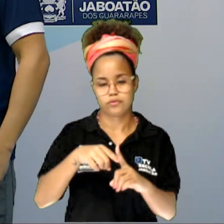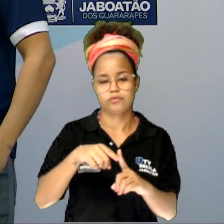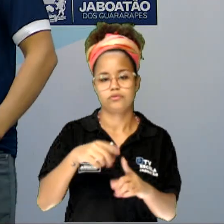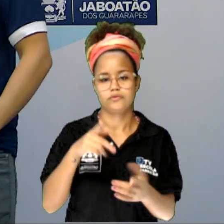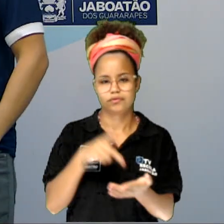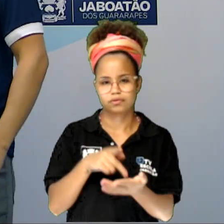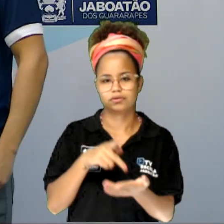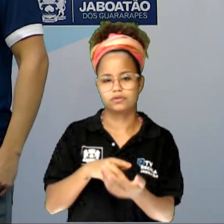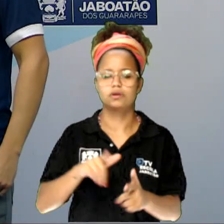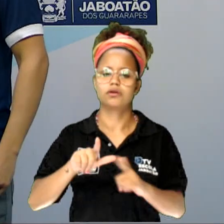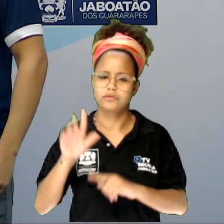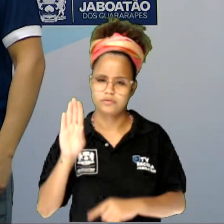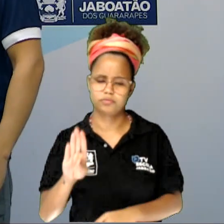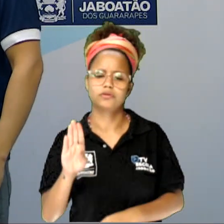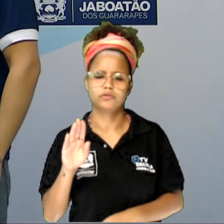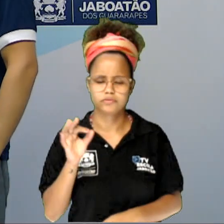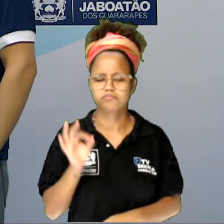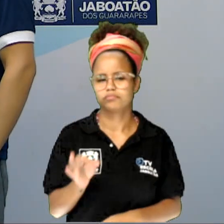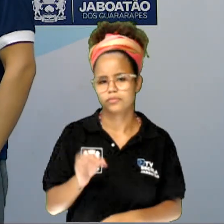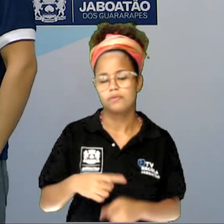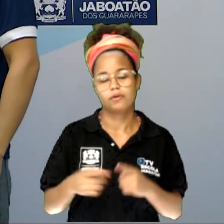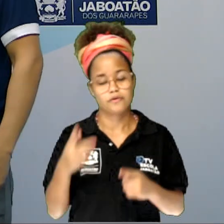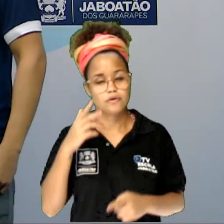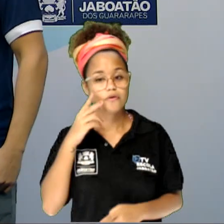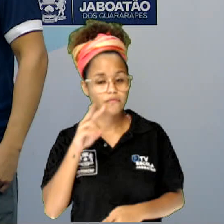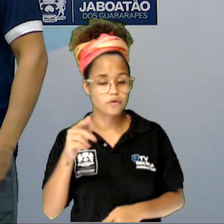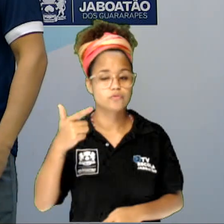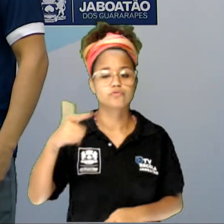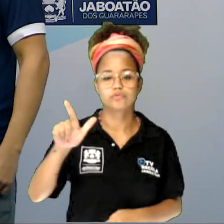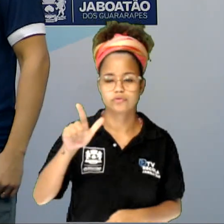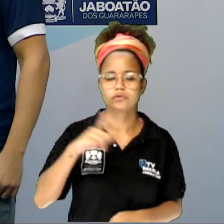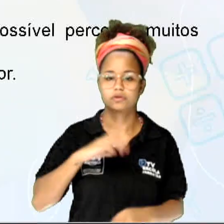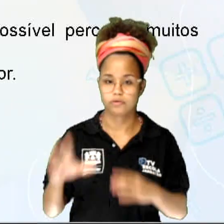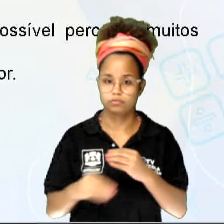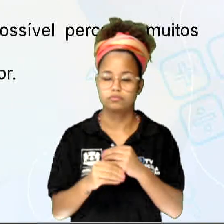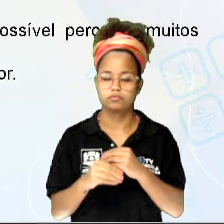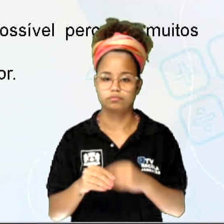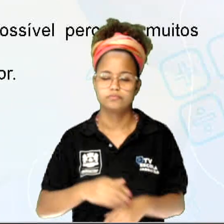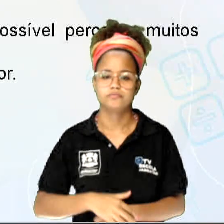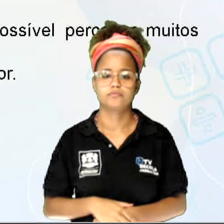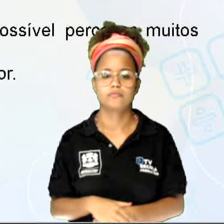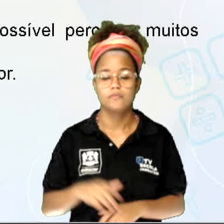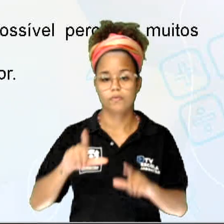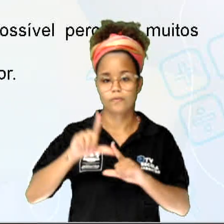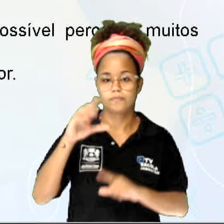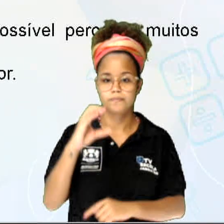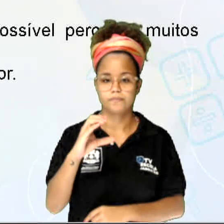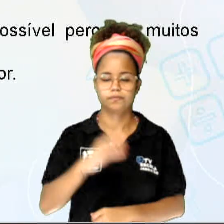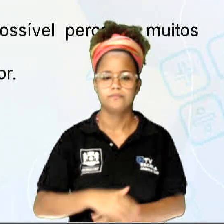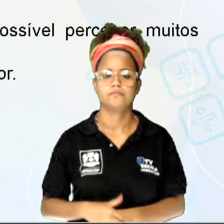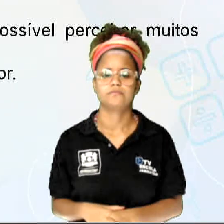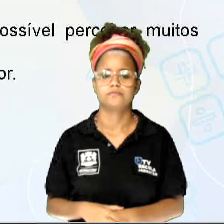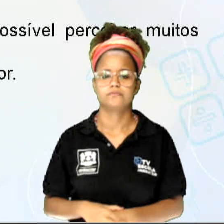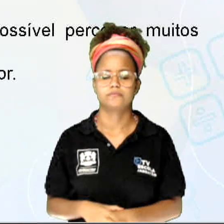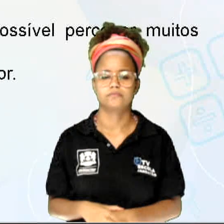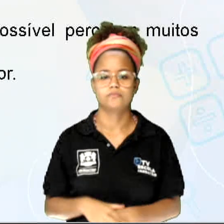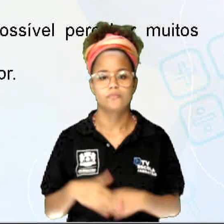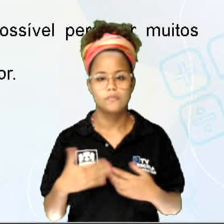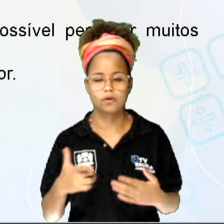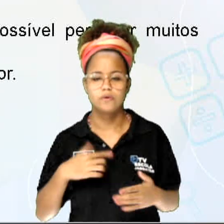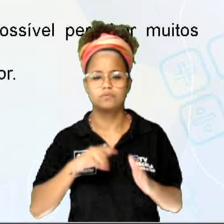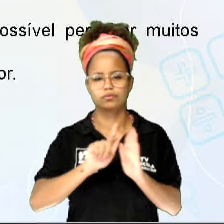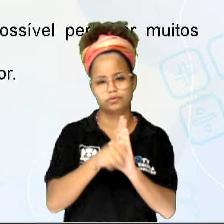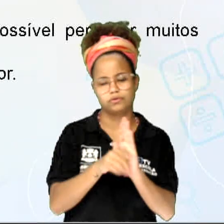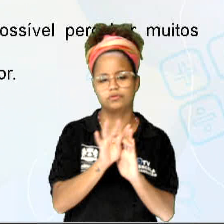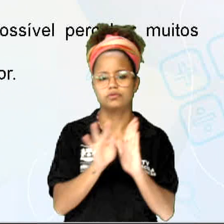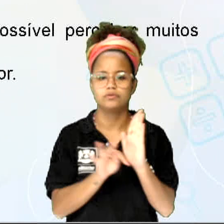item B faz todo sentido. Porém, vamos avaliar os outros para a gente chegar à conclusão. Item C. Como se trata de um gênero textual que